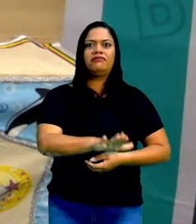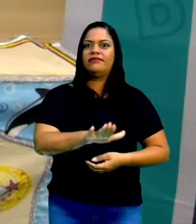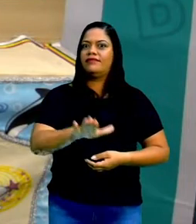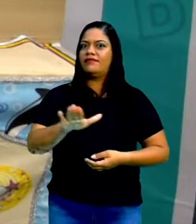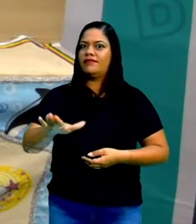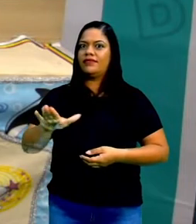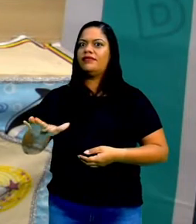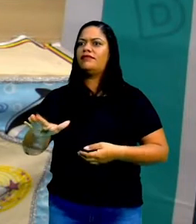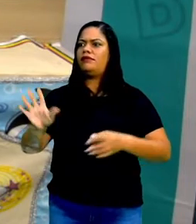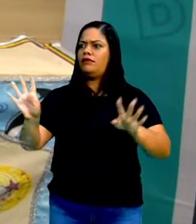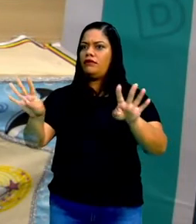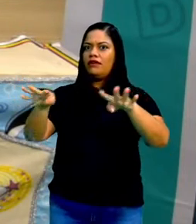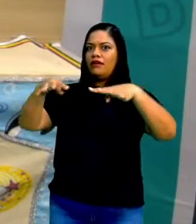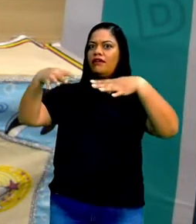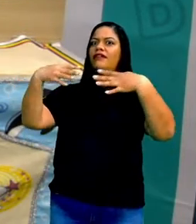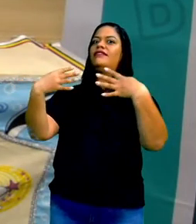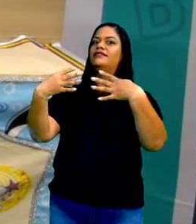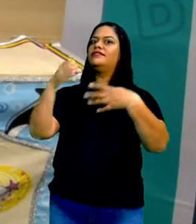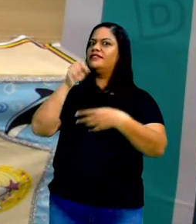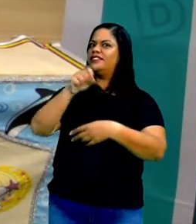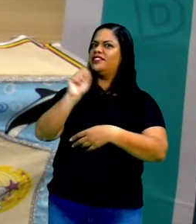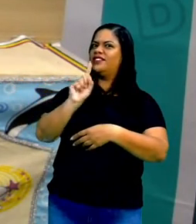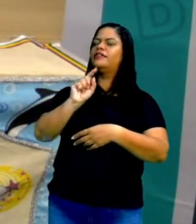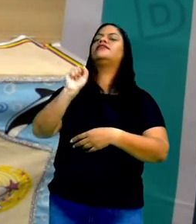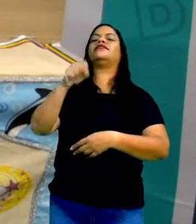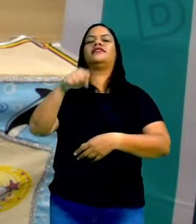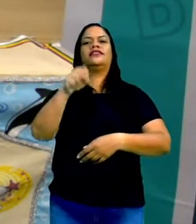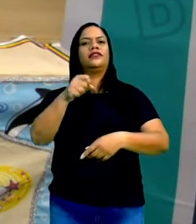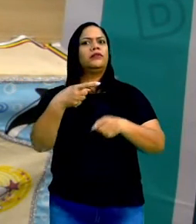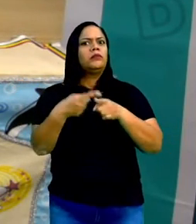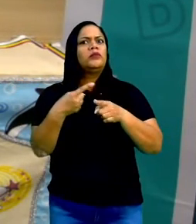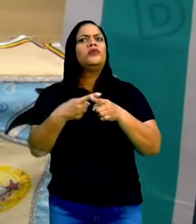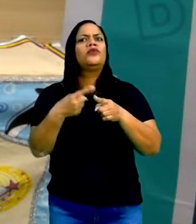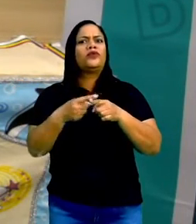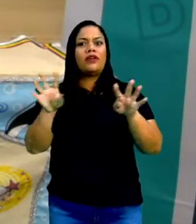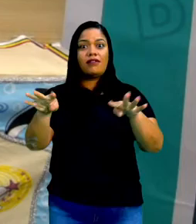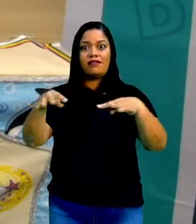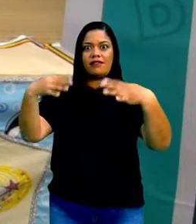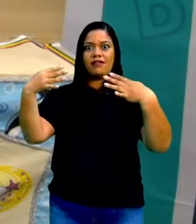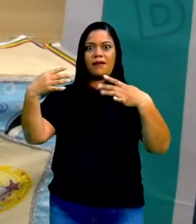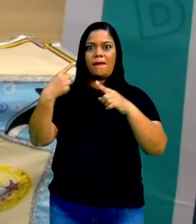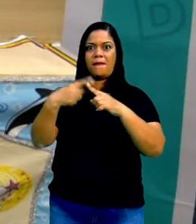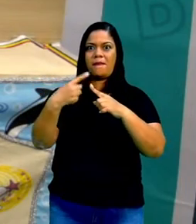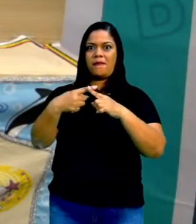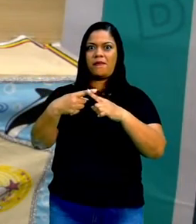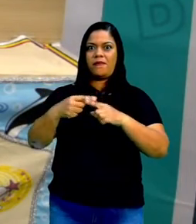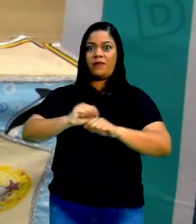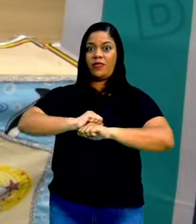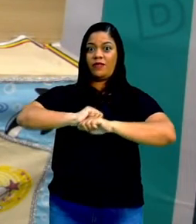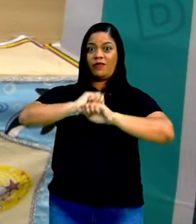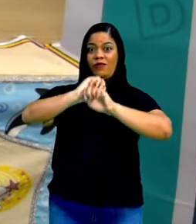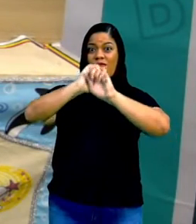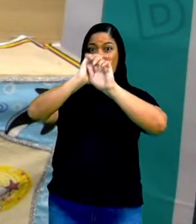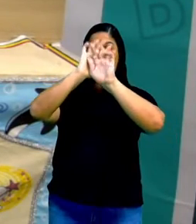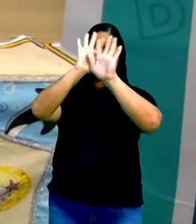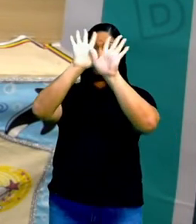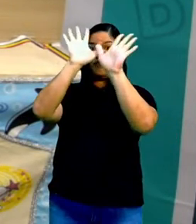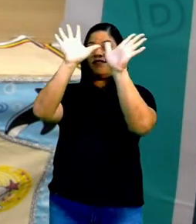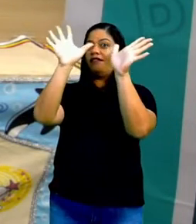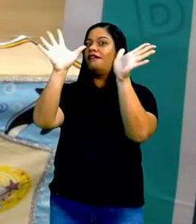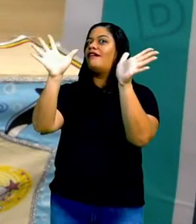crianças, chama a atenção, sim ou não? Sim. E por que chama a atenção? Porque daquele jeito, com o rabo